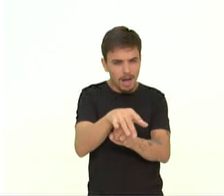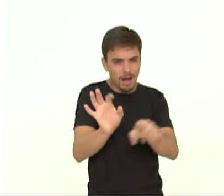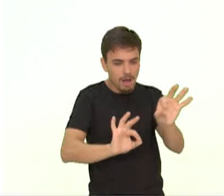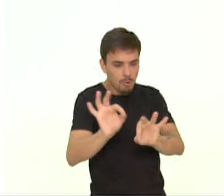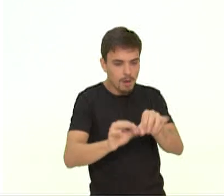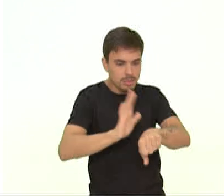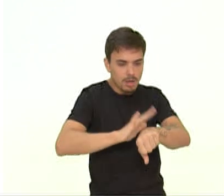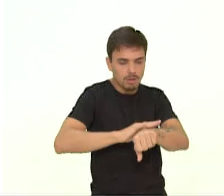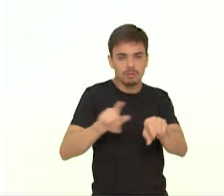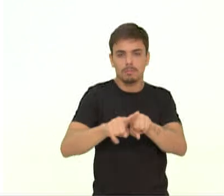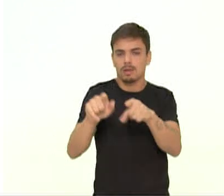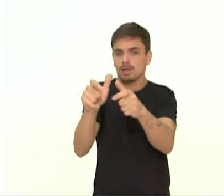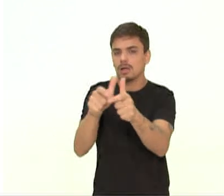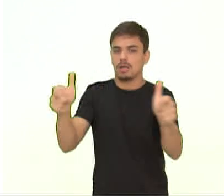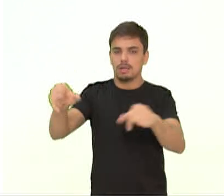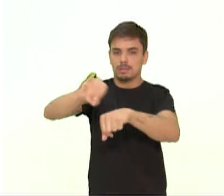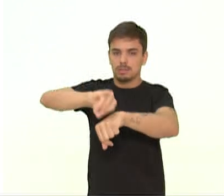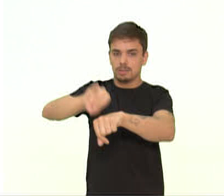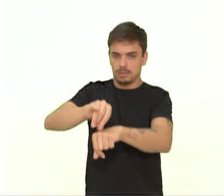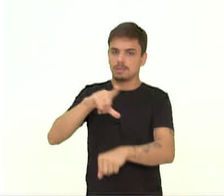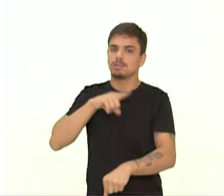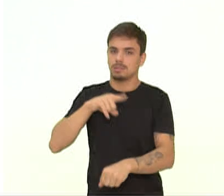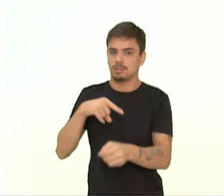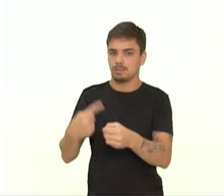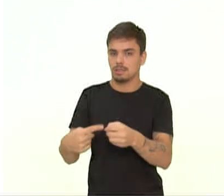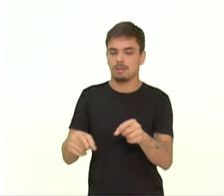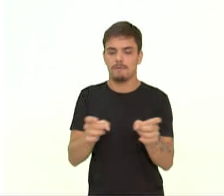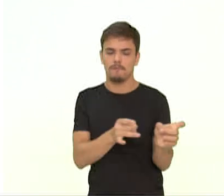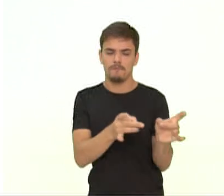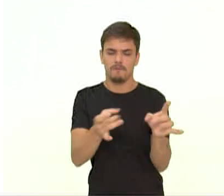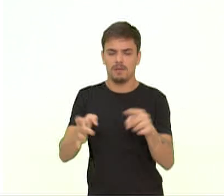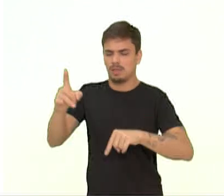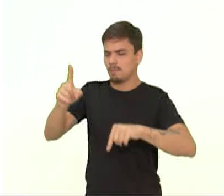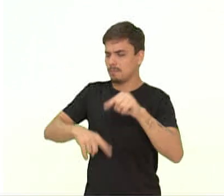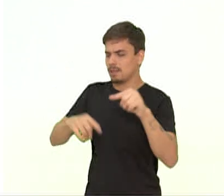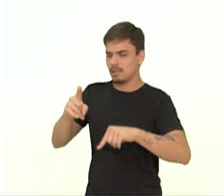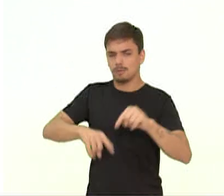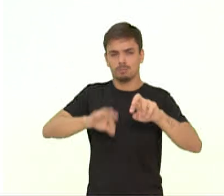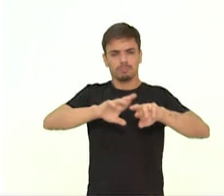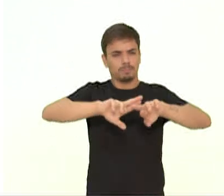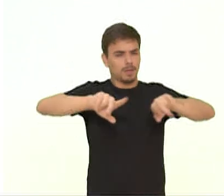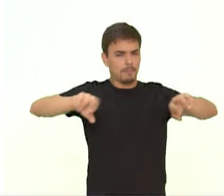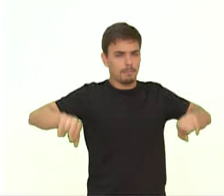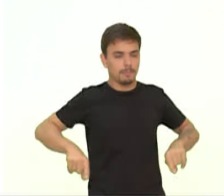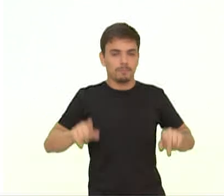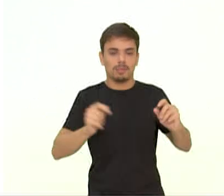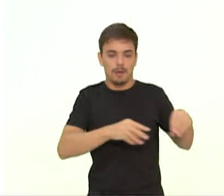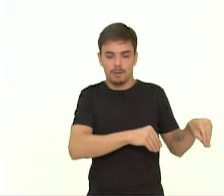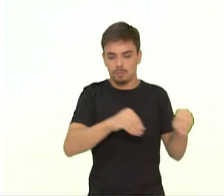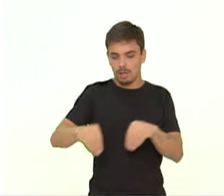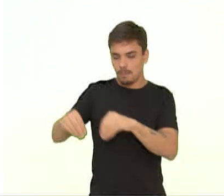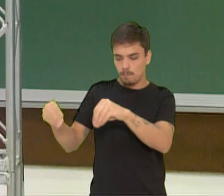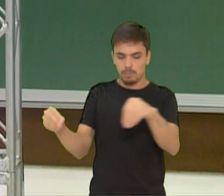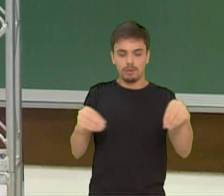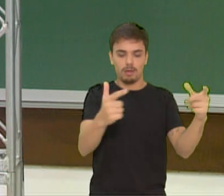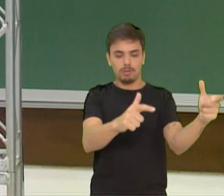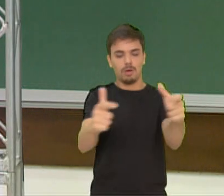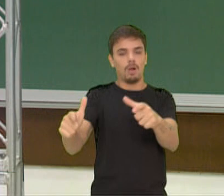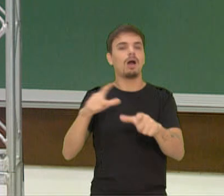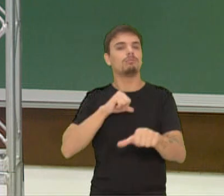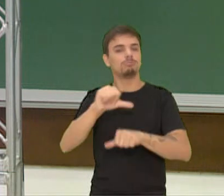nas grandes cidades. Eles vendem diversos produtos e podem carregá-los de um lugar para o outro, né? Nós